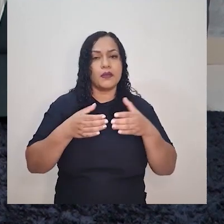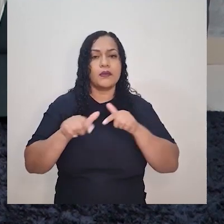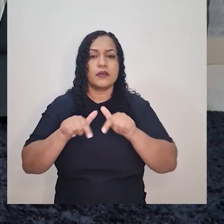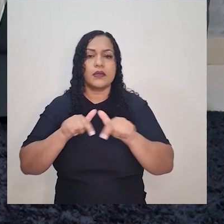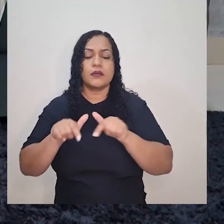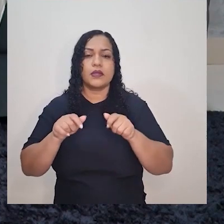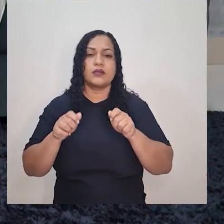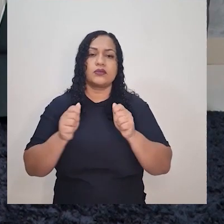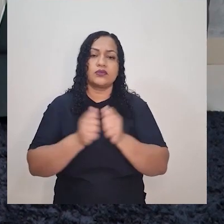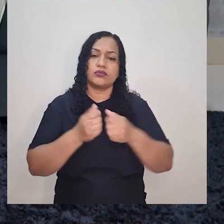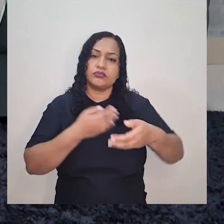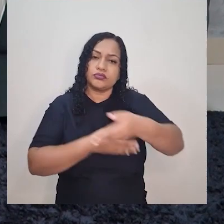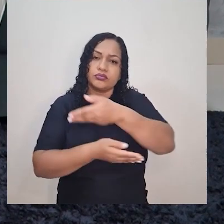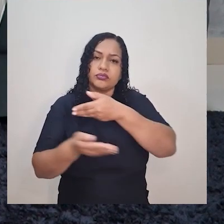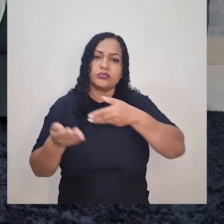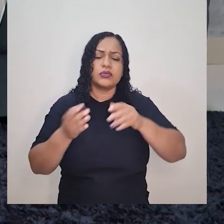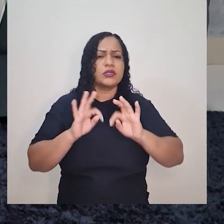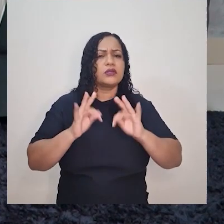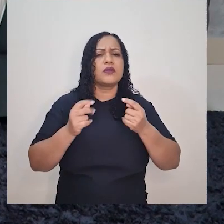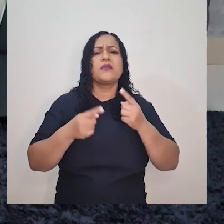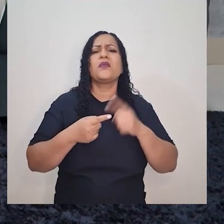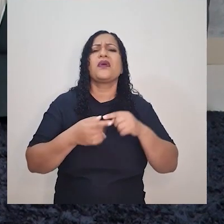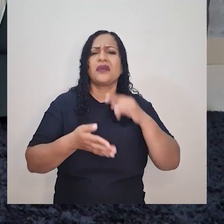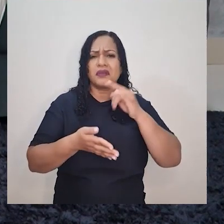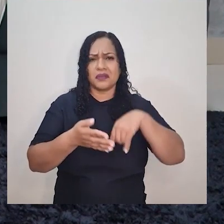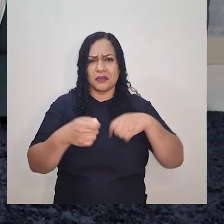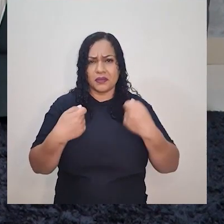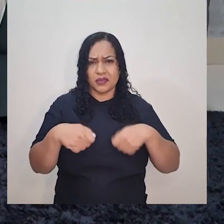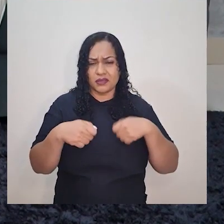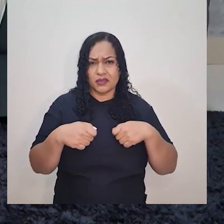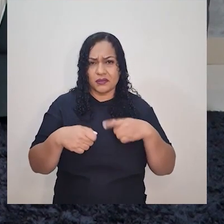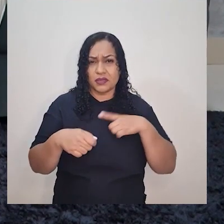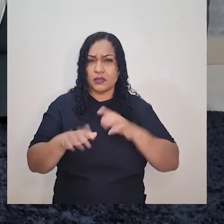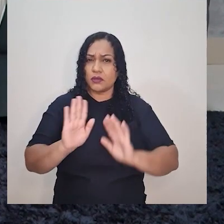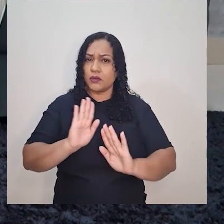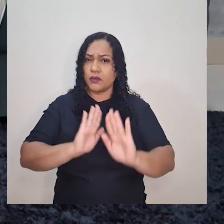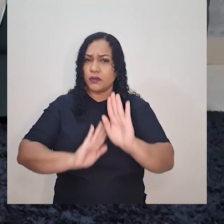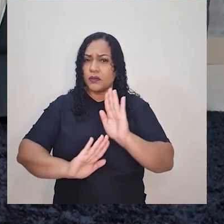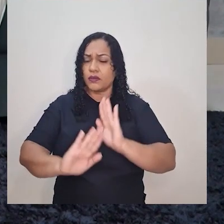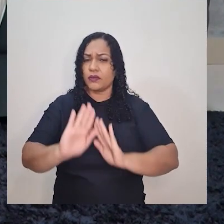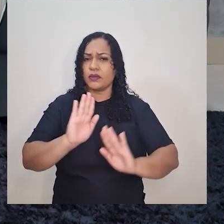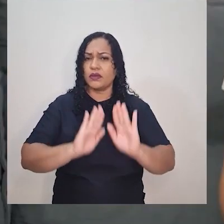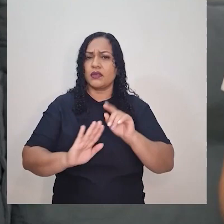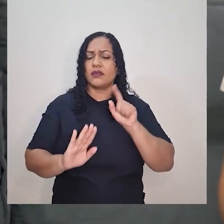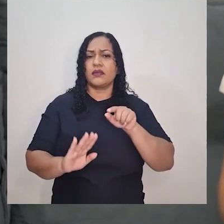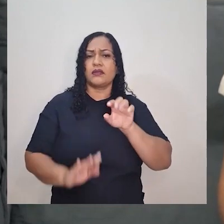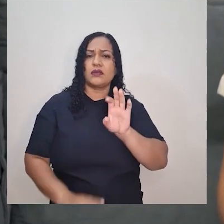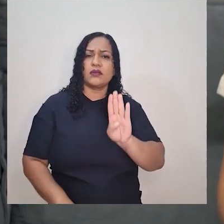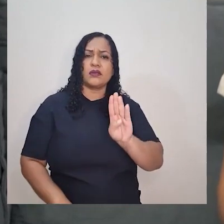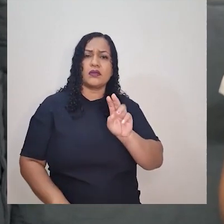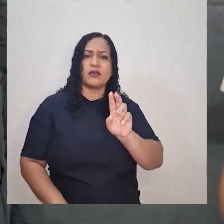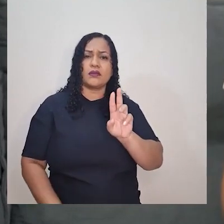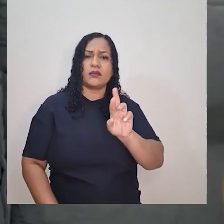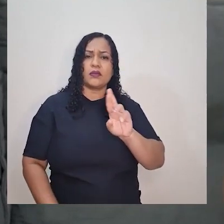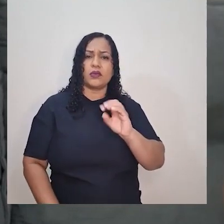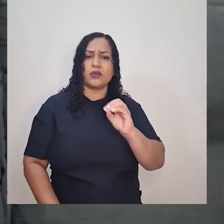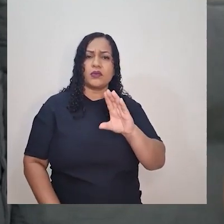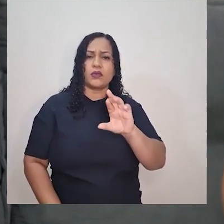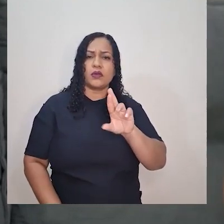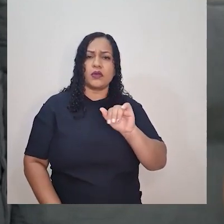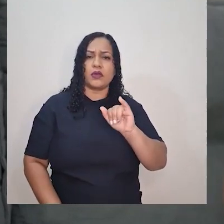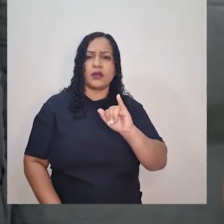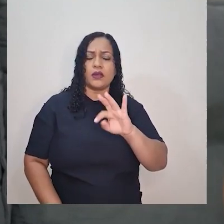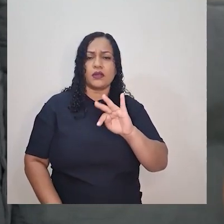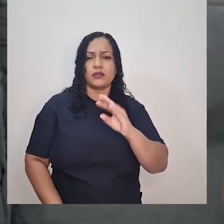os membros da escola. E por que esse documento nós precisamos ter cuidado para que ele não seja burocrático? O próprio engavetar